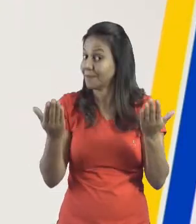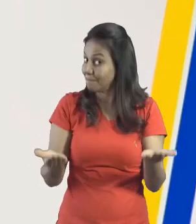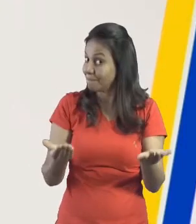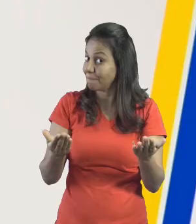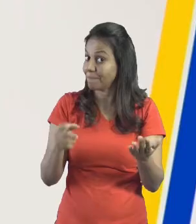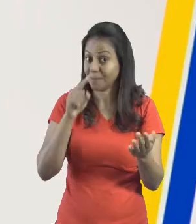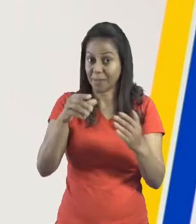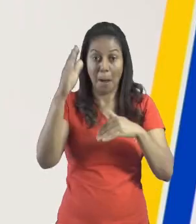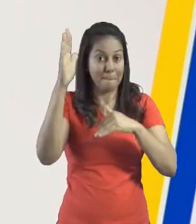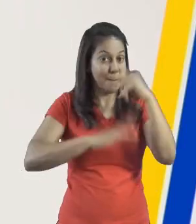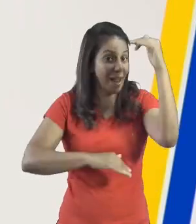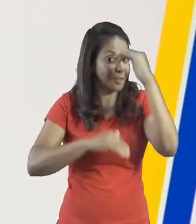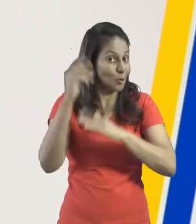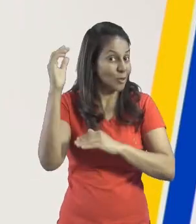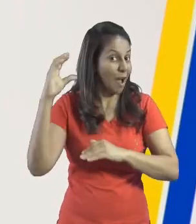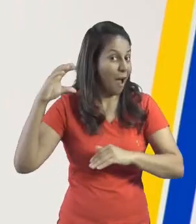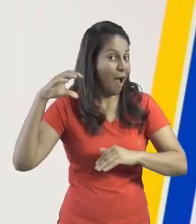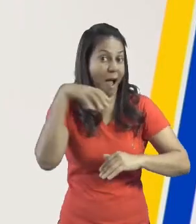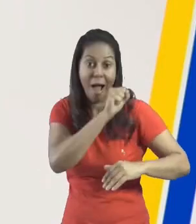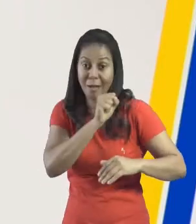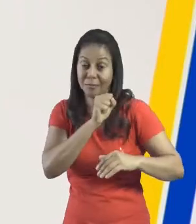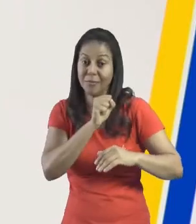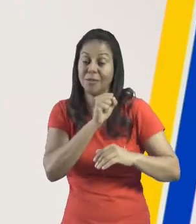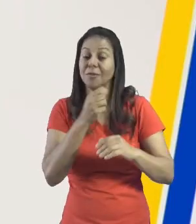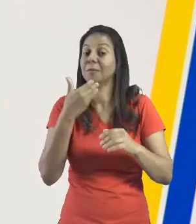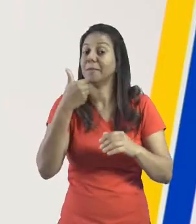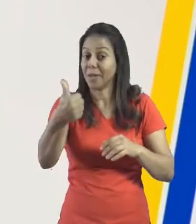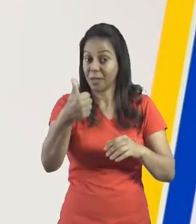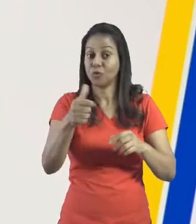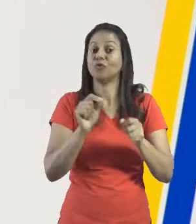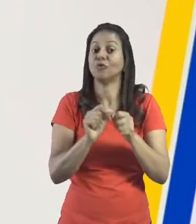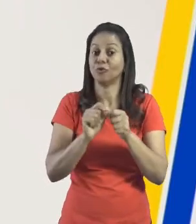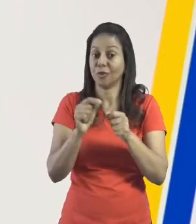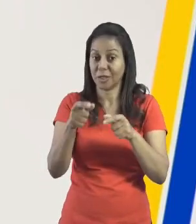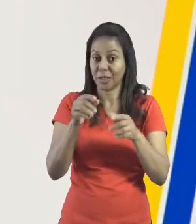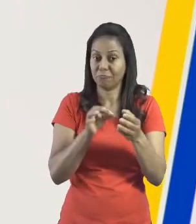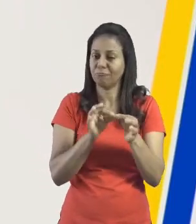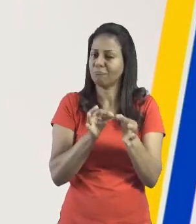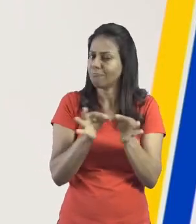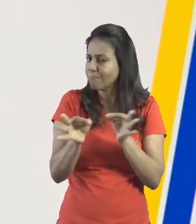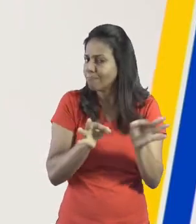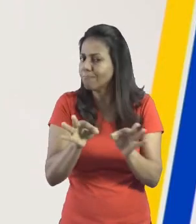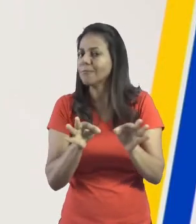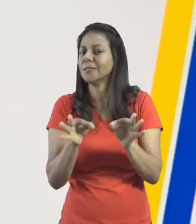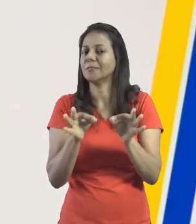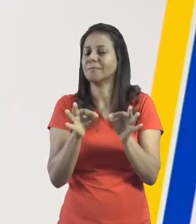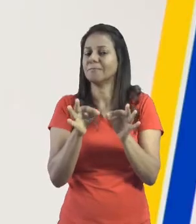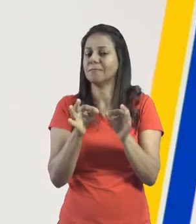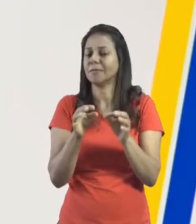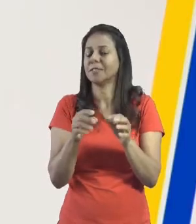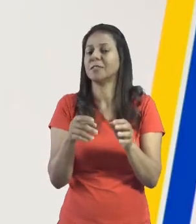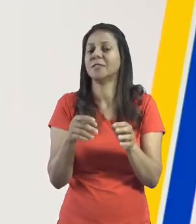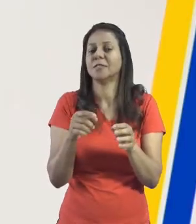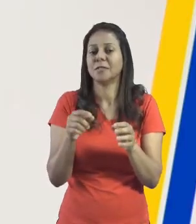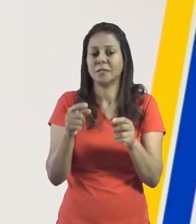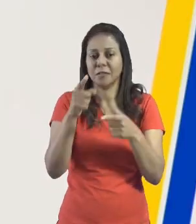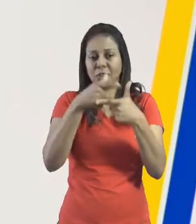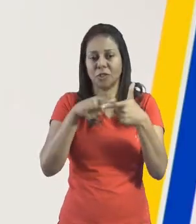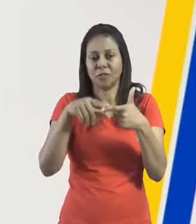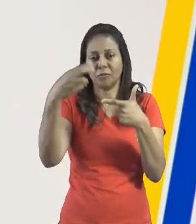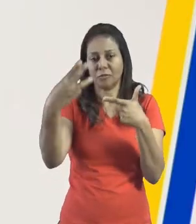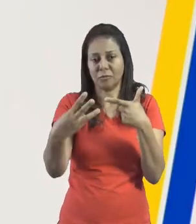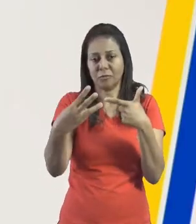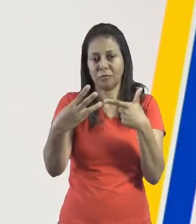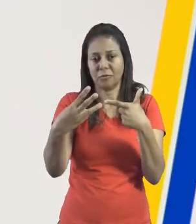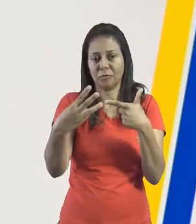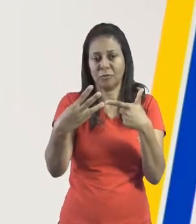método prático. O mais coerente, quando nós estamos começando a estudar a equação, seria dizer que dividimos por 3 o